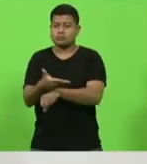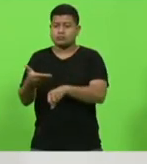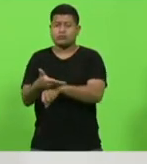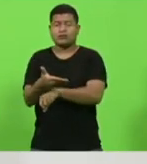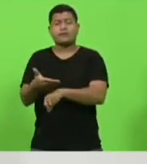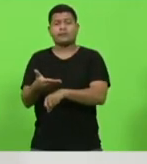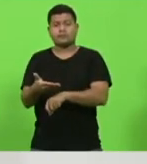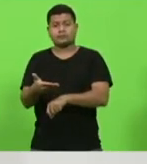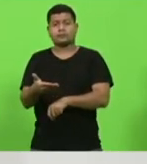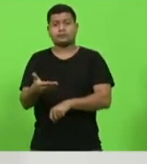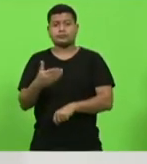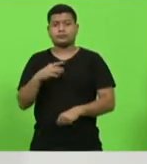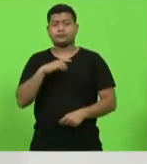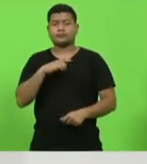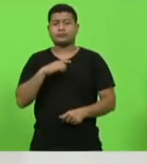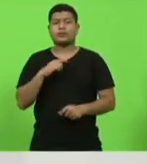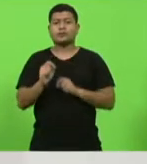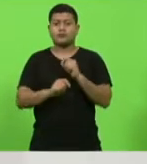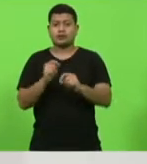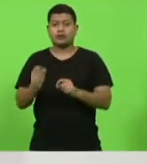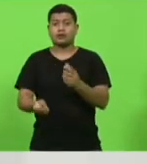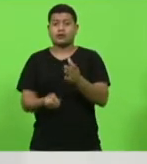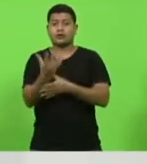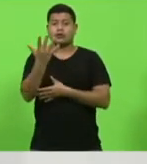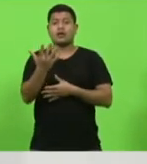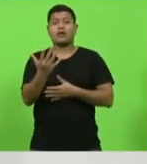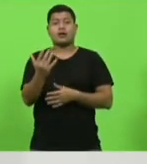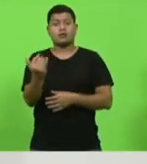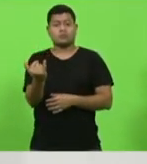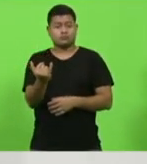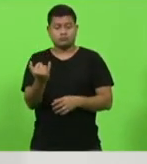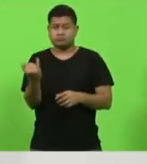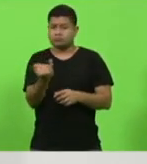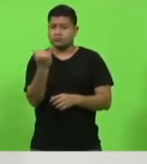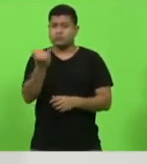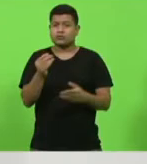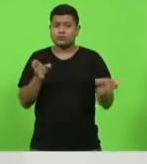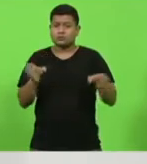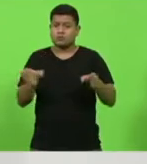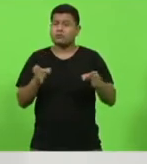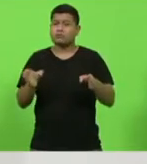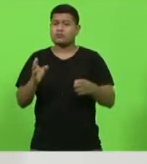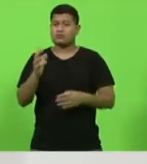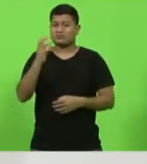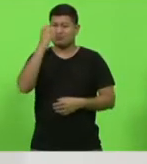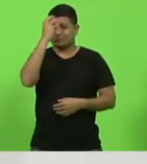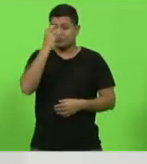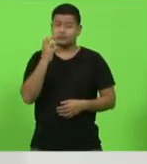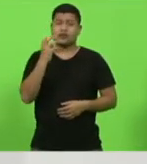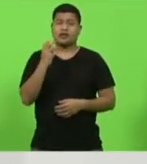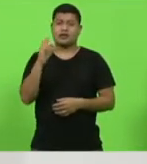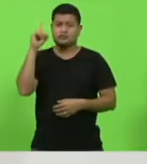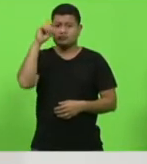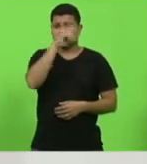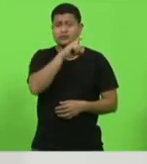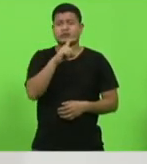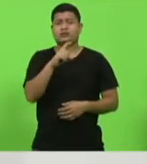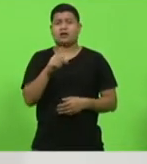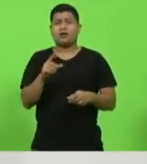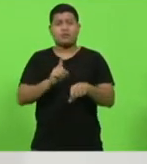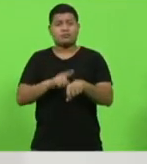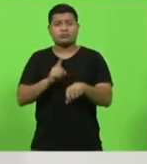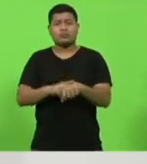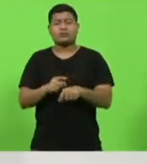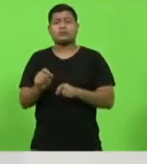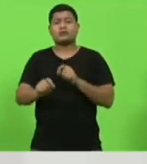estabelecem um mecanismo importante no momento de sérias dificuldades financeiras e momento de escassez